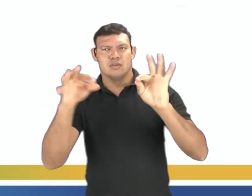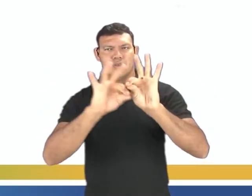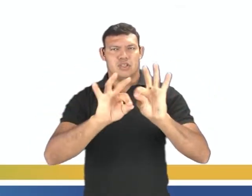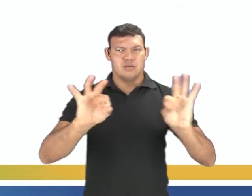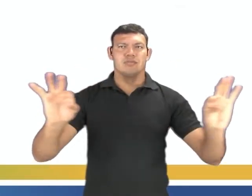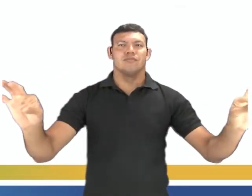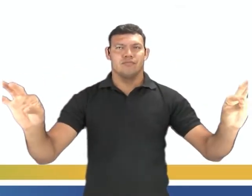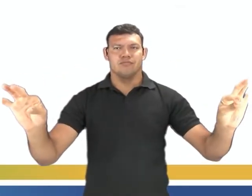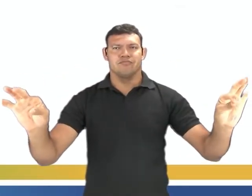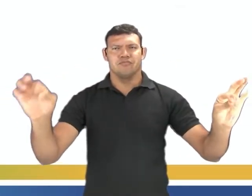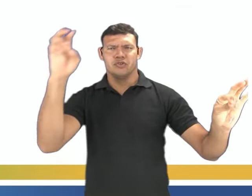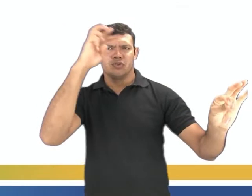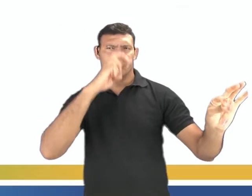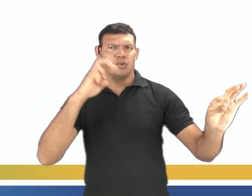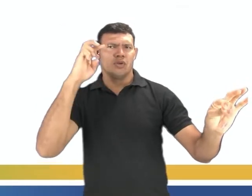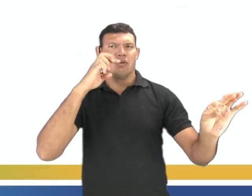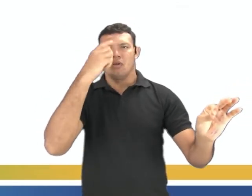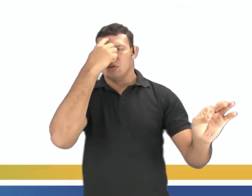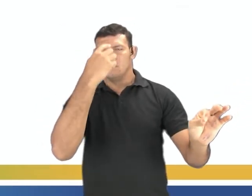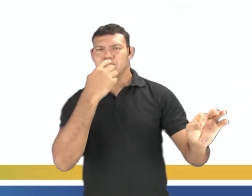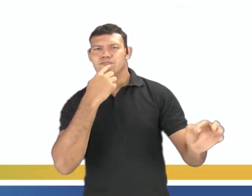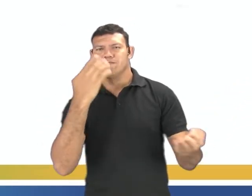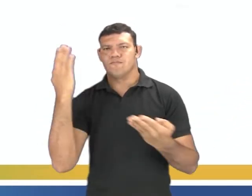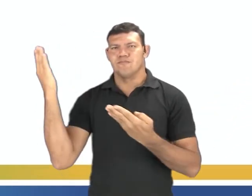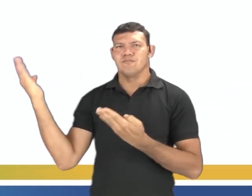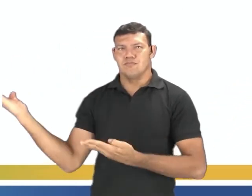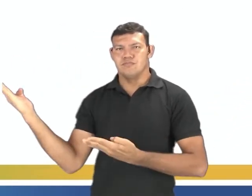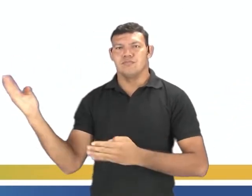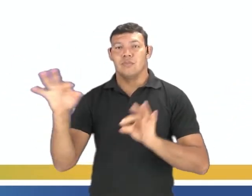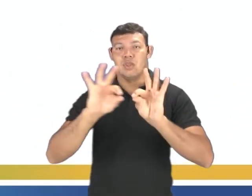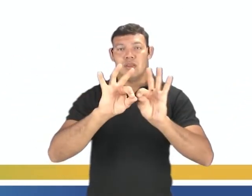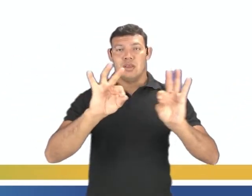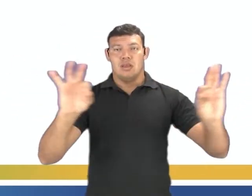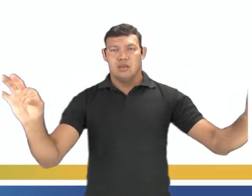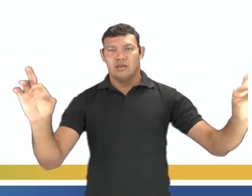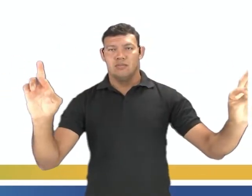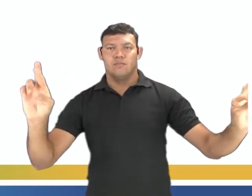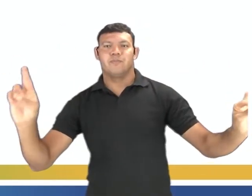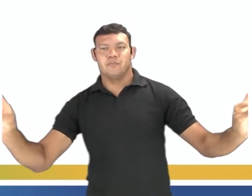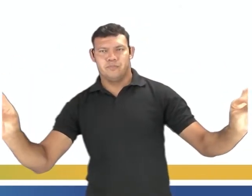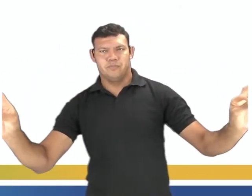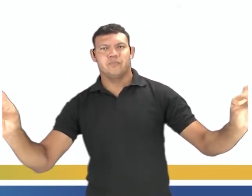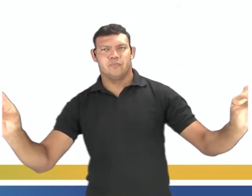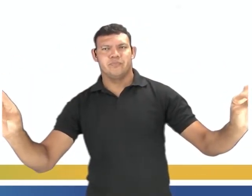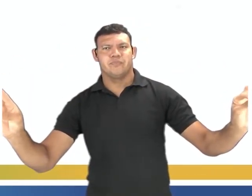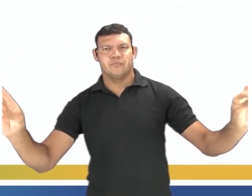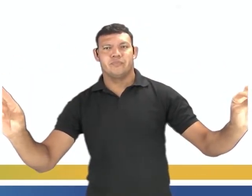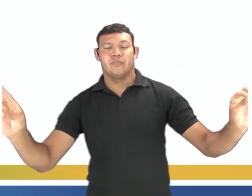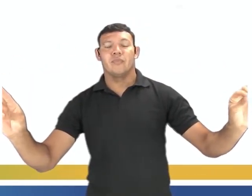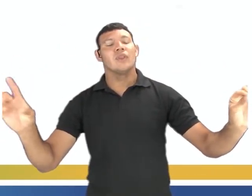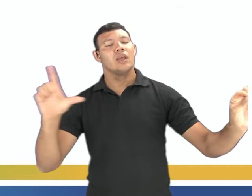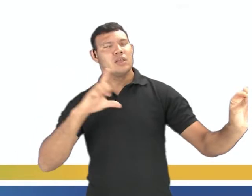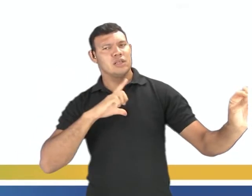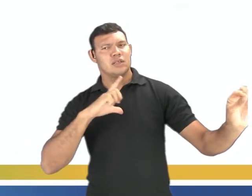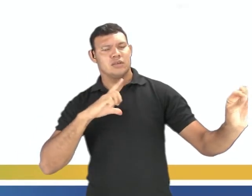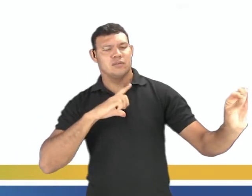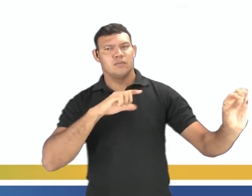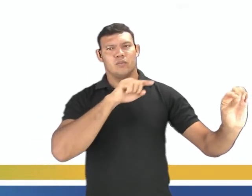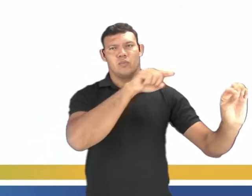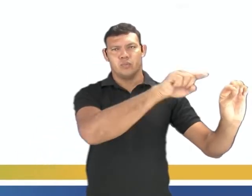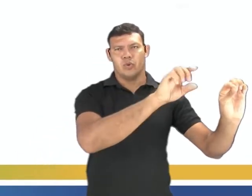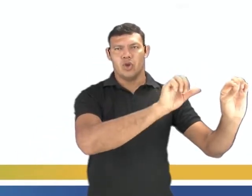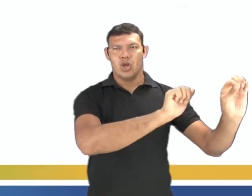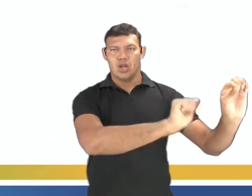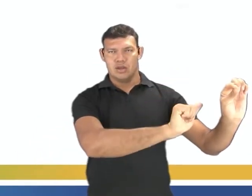quando vocês observam a imagem ao lado, vocês têm uma reta R e nela está escrito o ponto